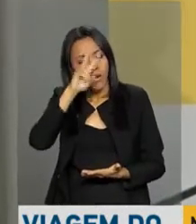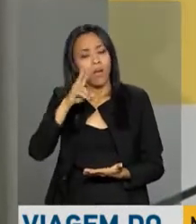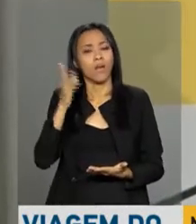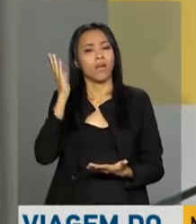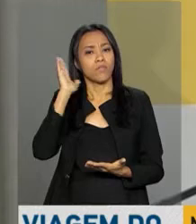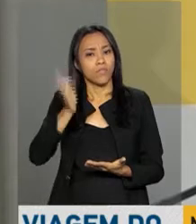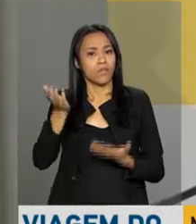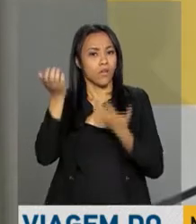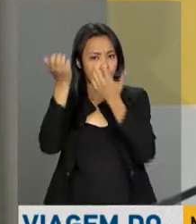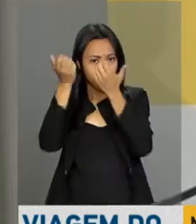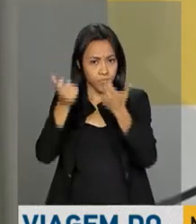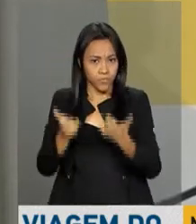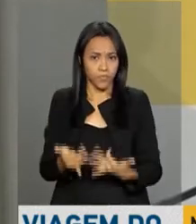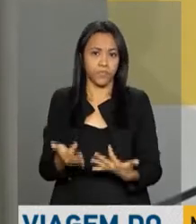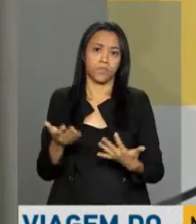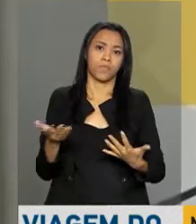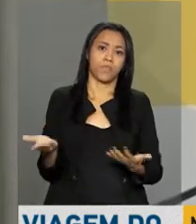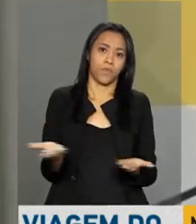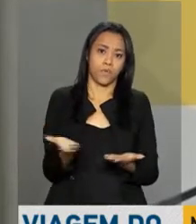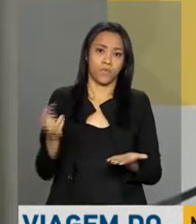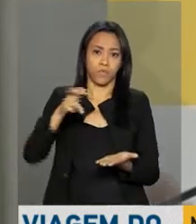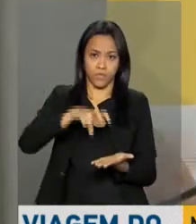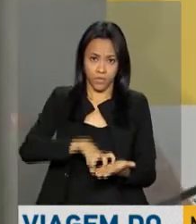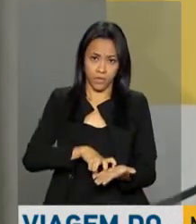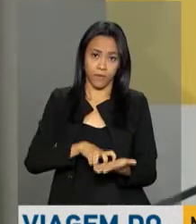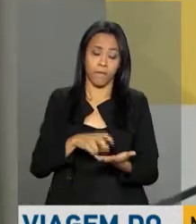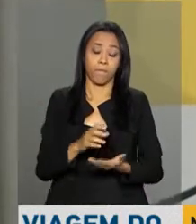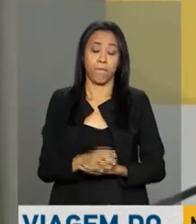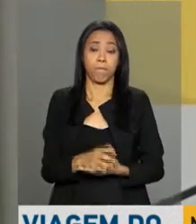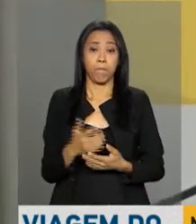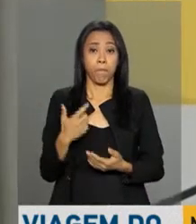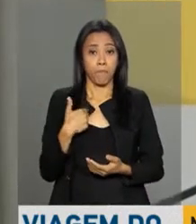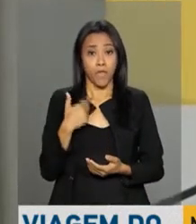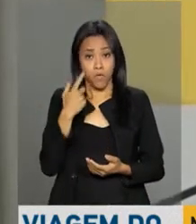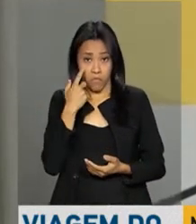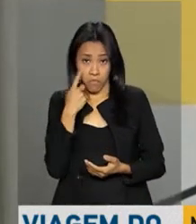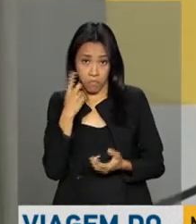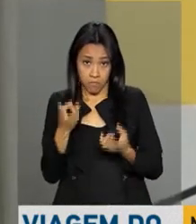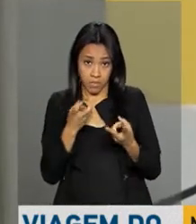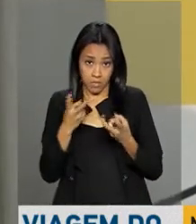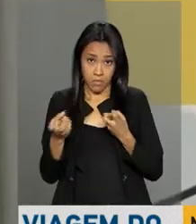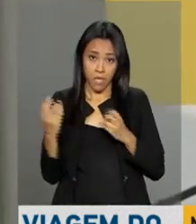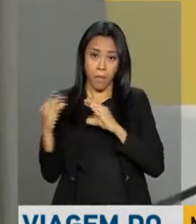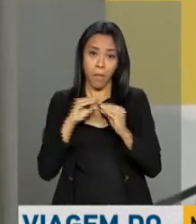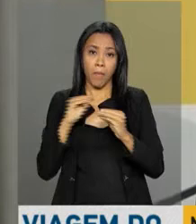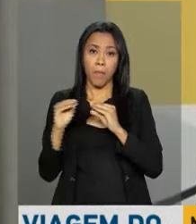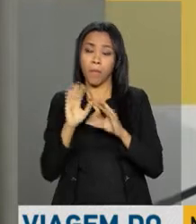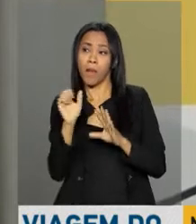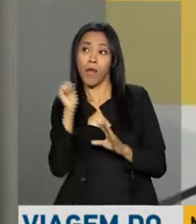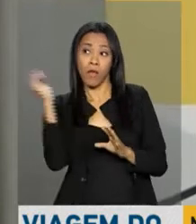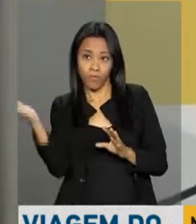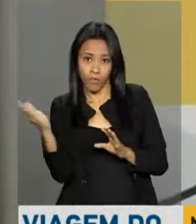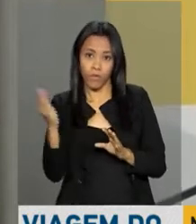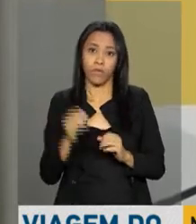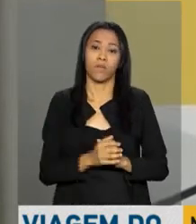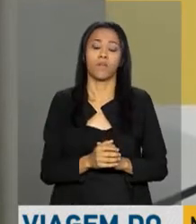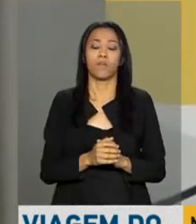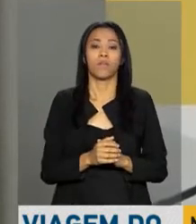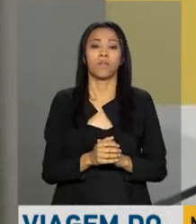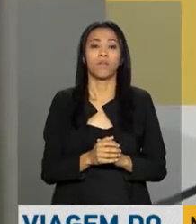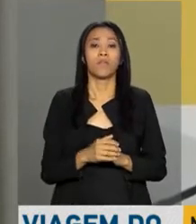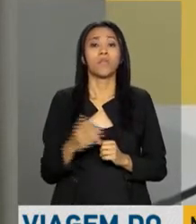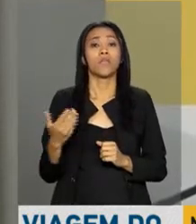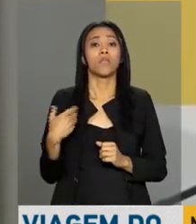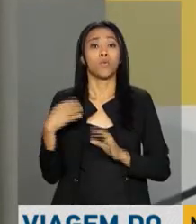esta manhã eu vejo comentá lá fora que praticamente veio boa parte do